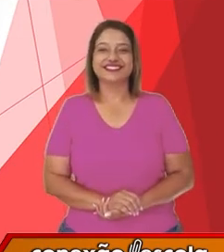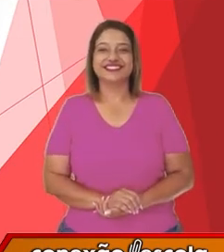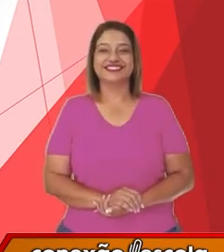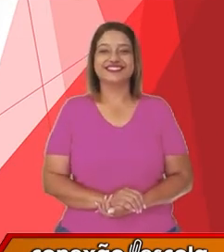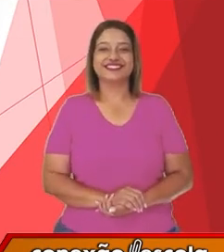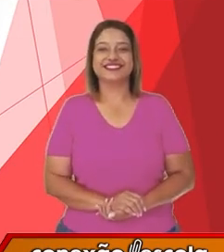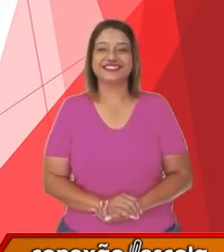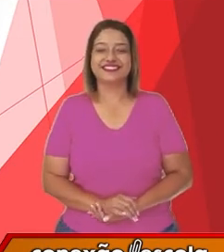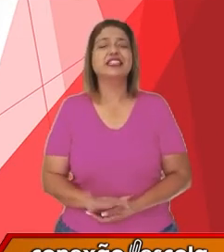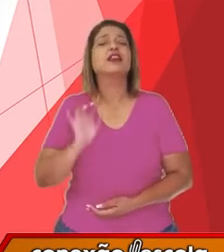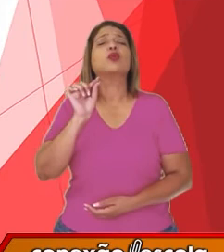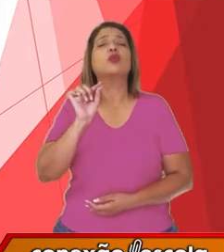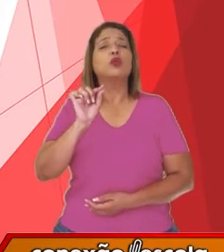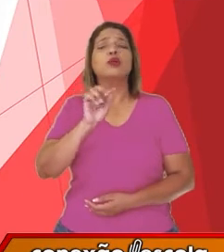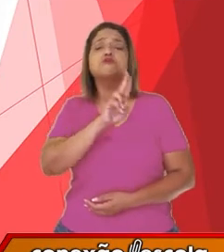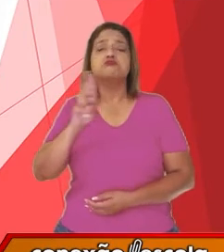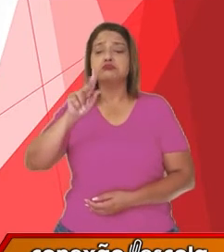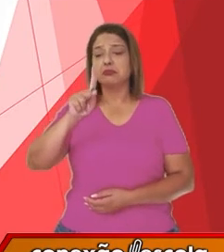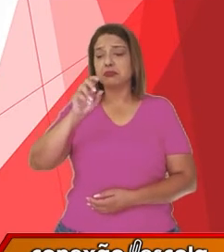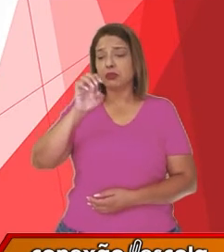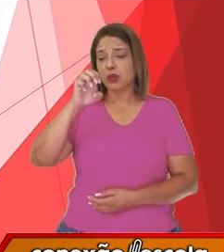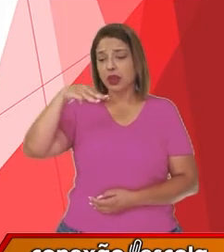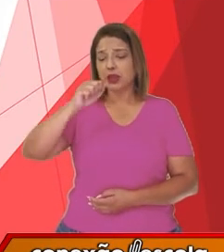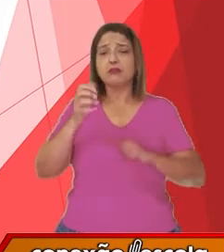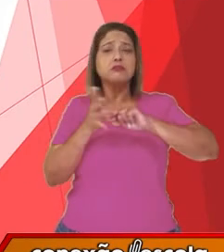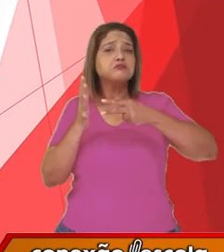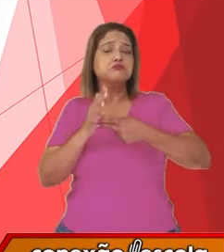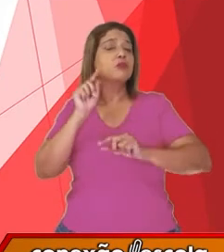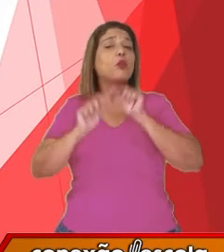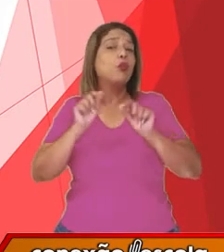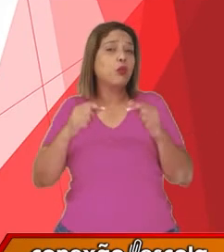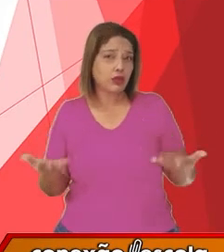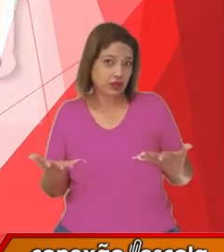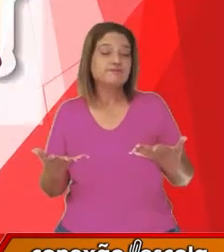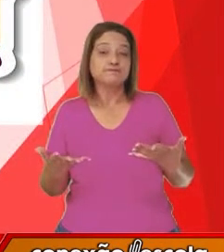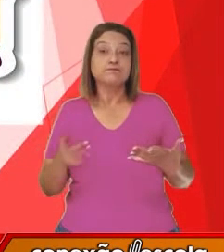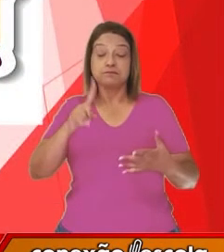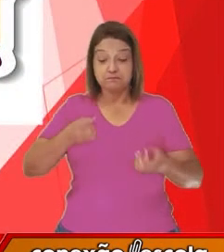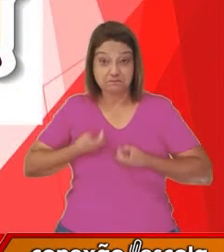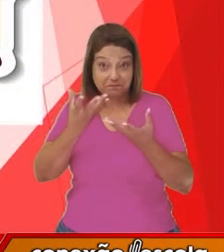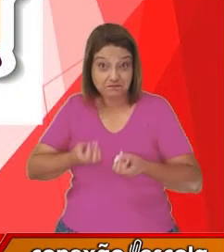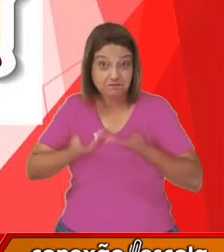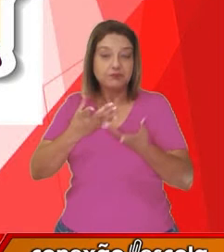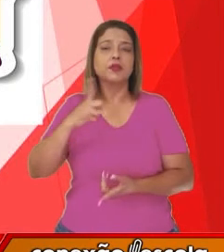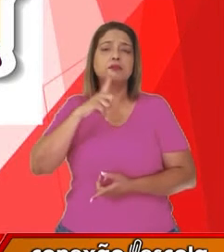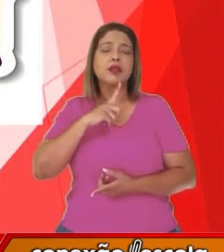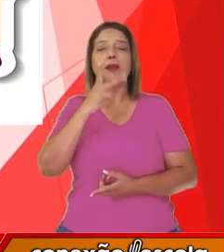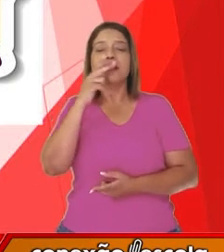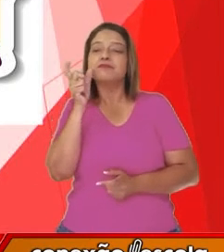O que será que é um poema? O poema traduz em palavras um